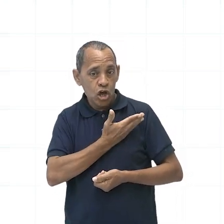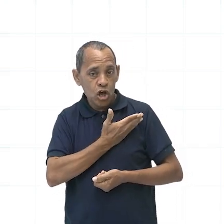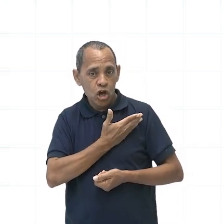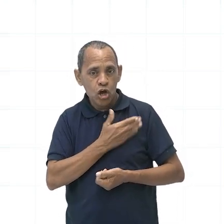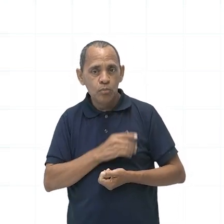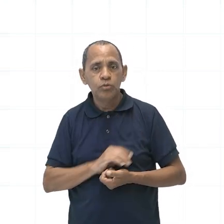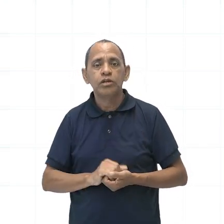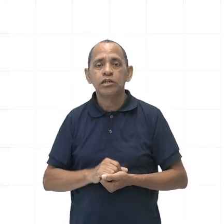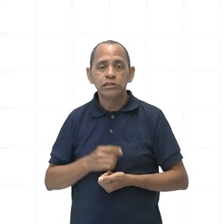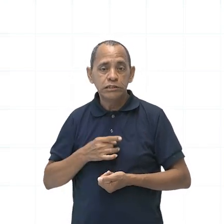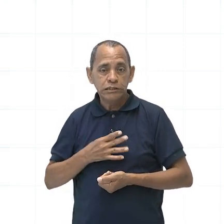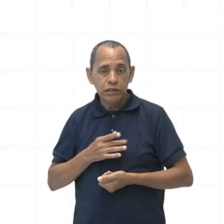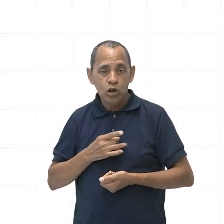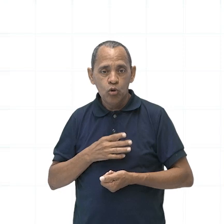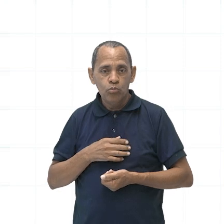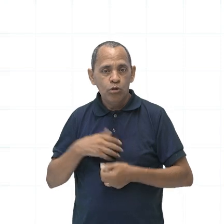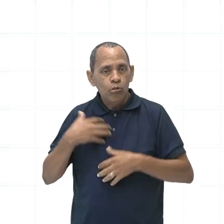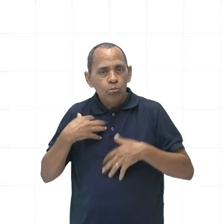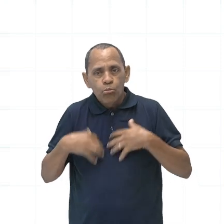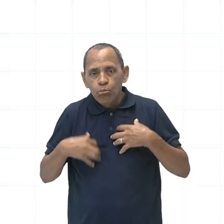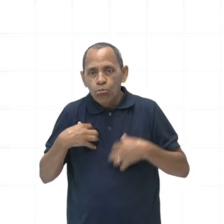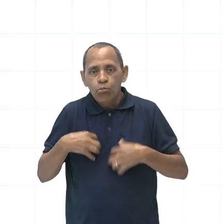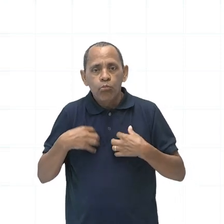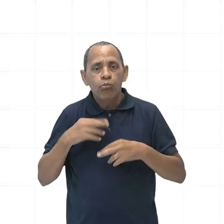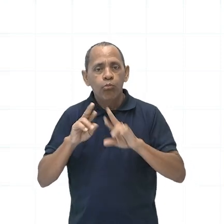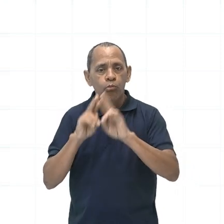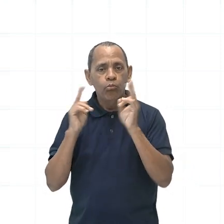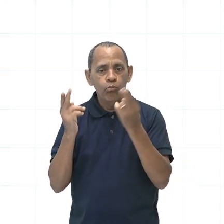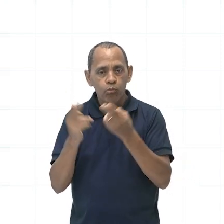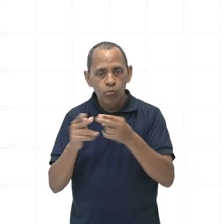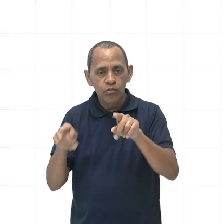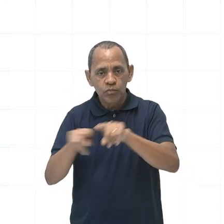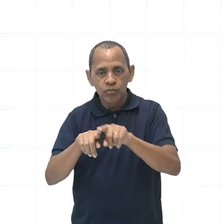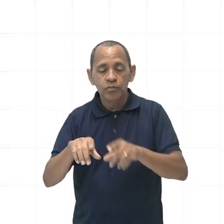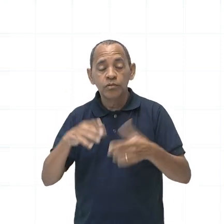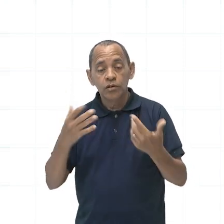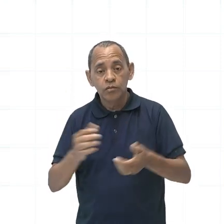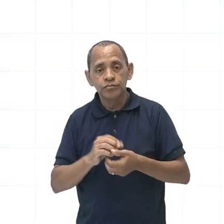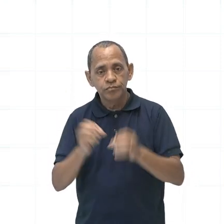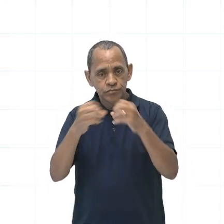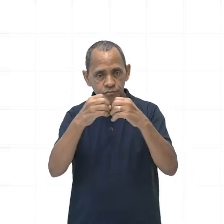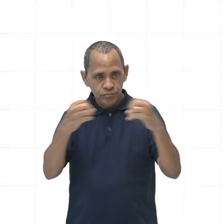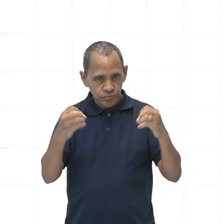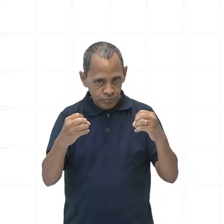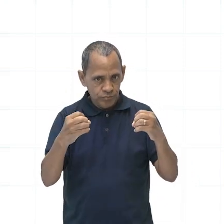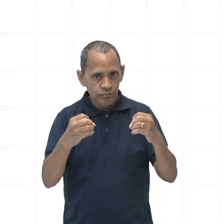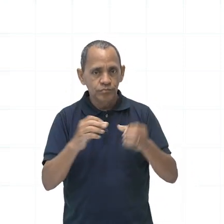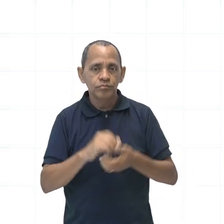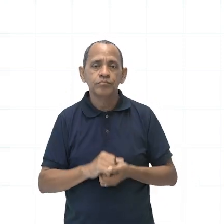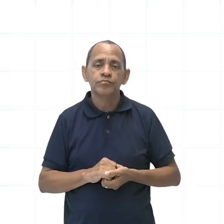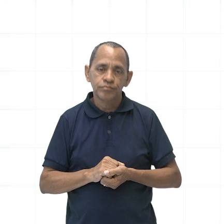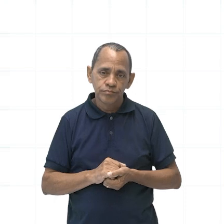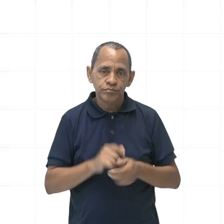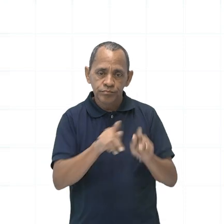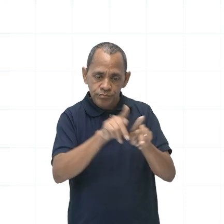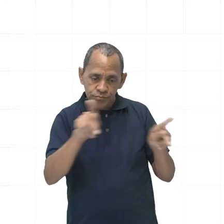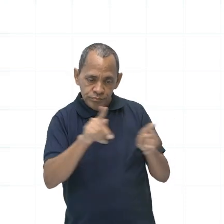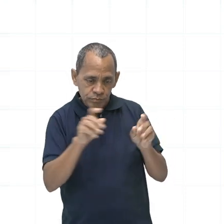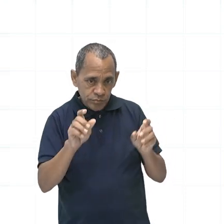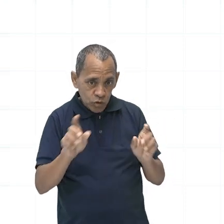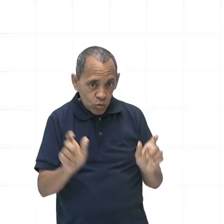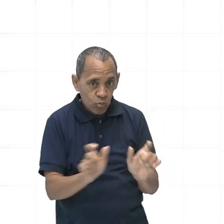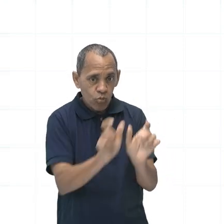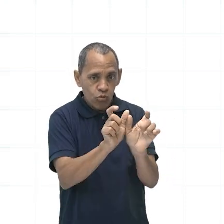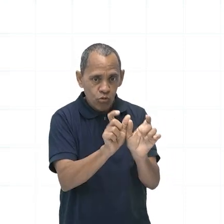reunião, tanto quanto eu estava, né? Então, a minha oração principal, nesse período